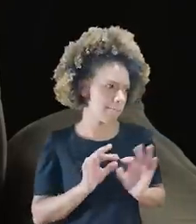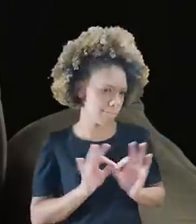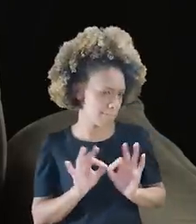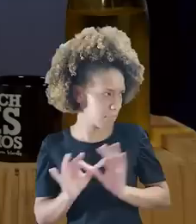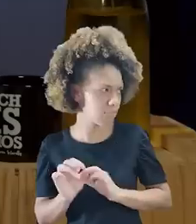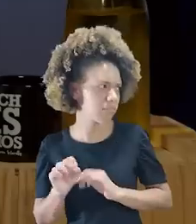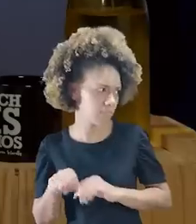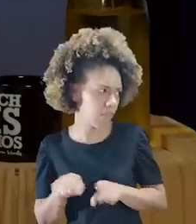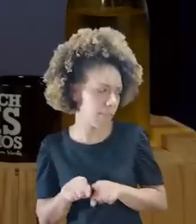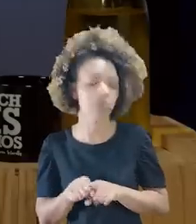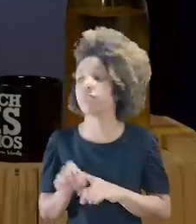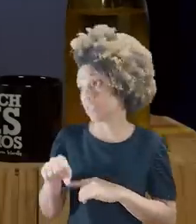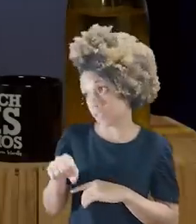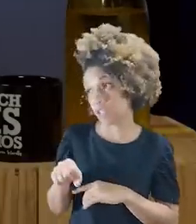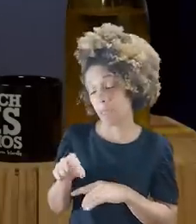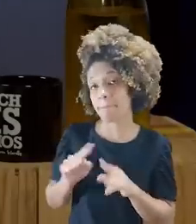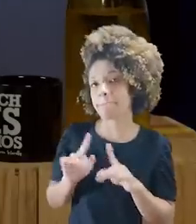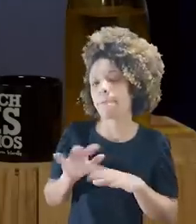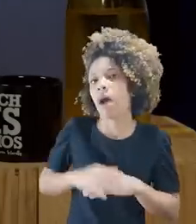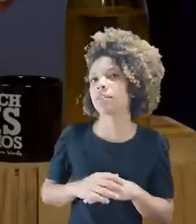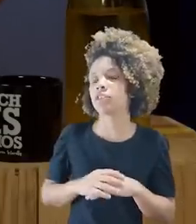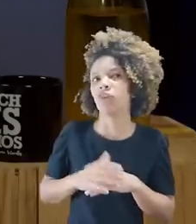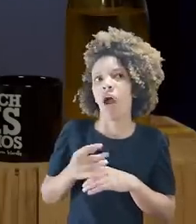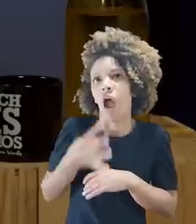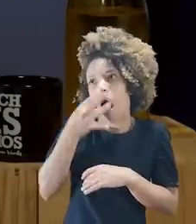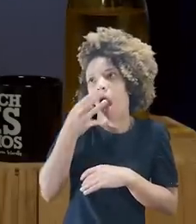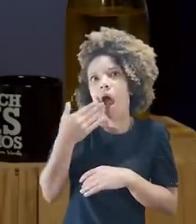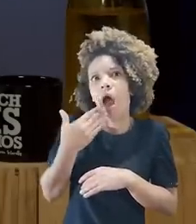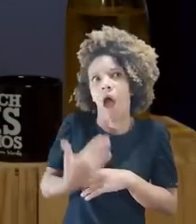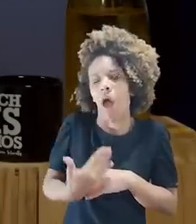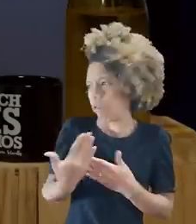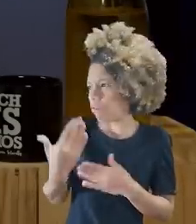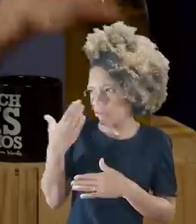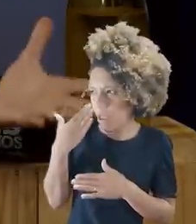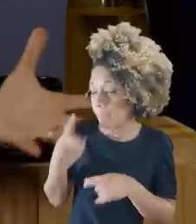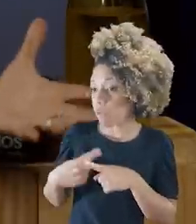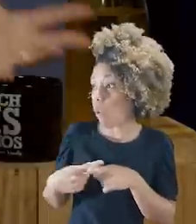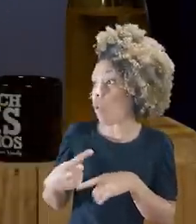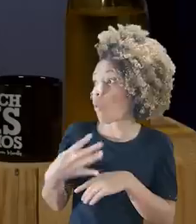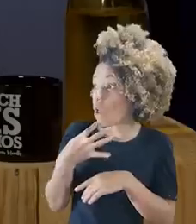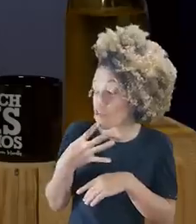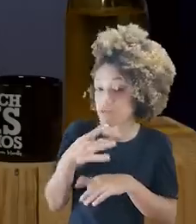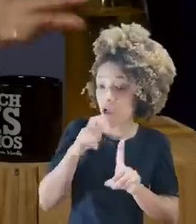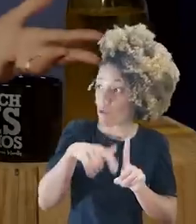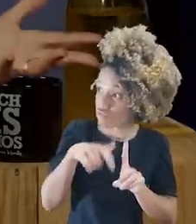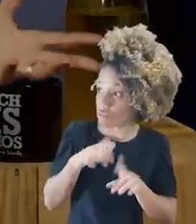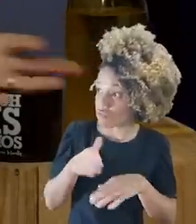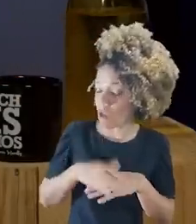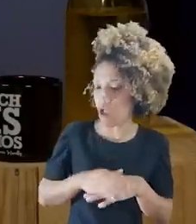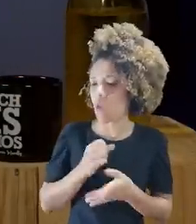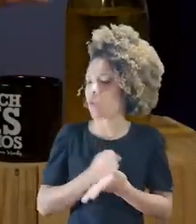também imagina é a projeção também mas eu falo assim de deslumbre sabe de de assim porque eu já conhecia muitos artistas eu tava eu já